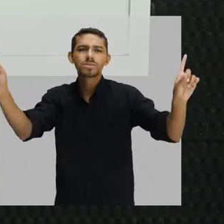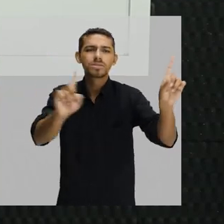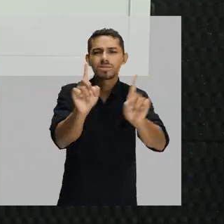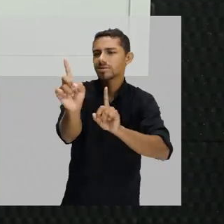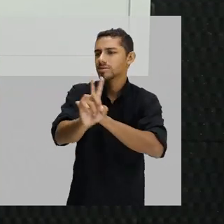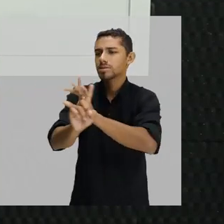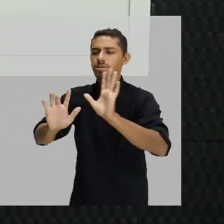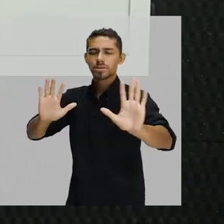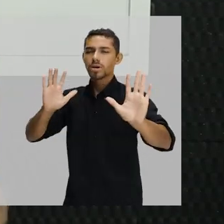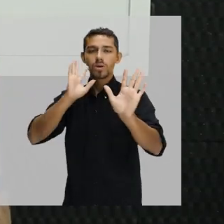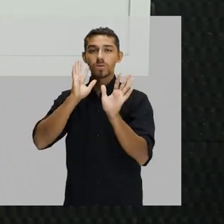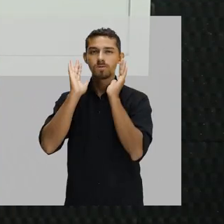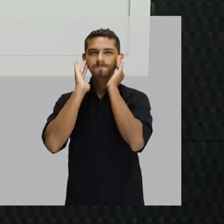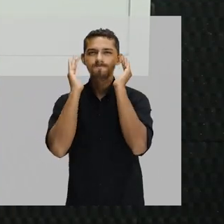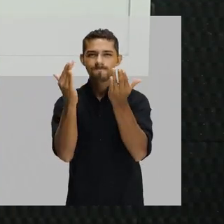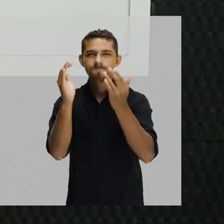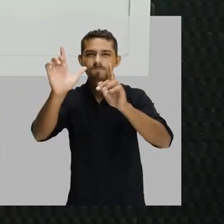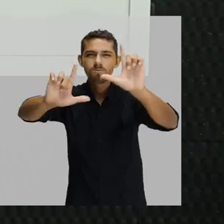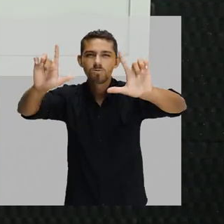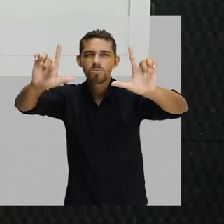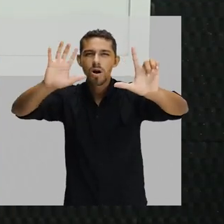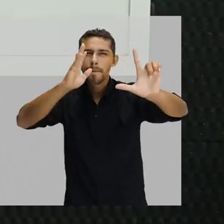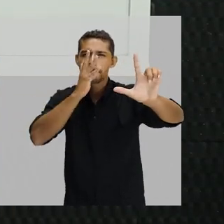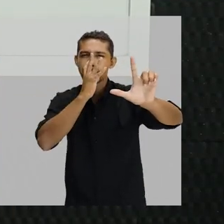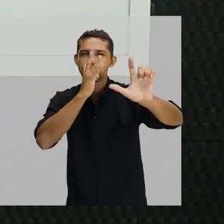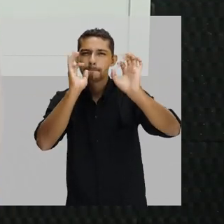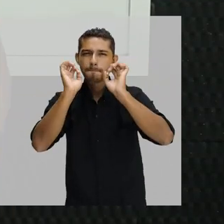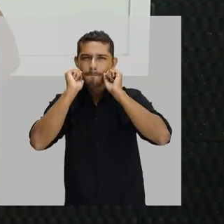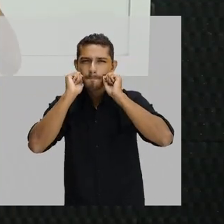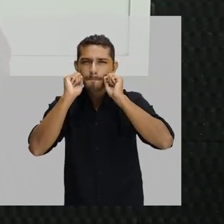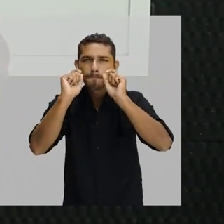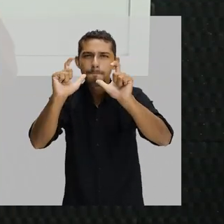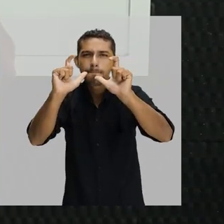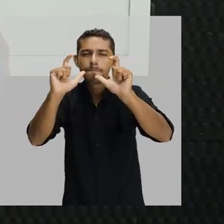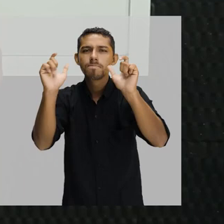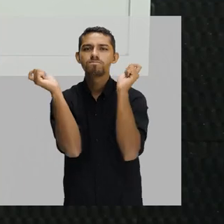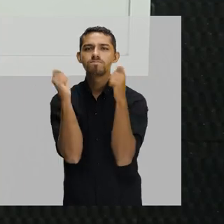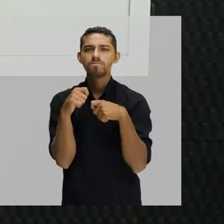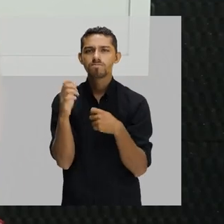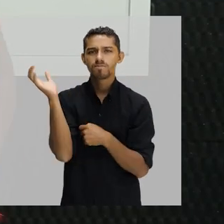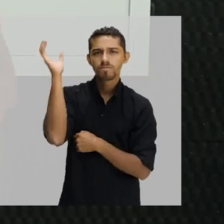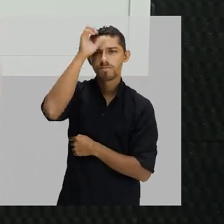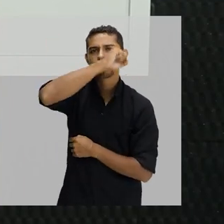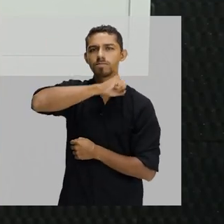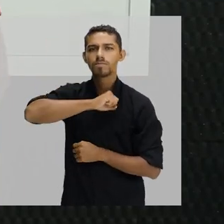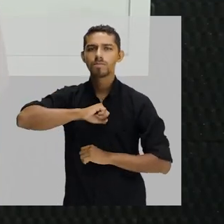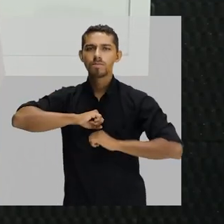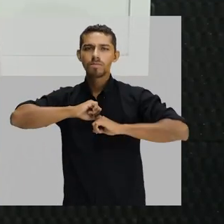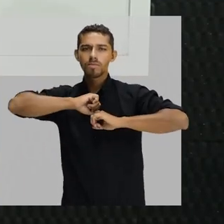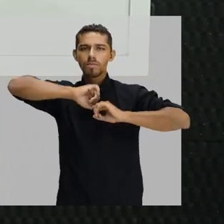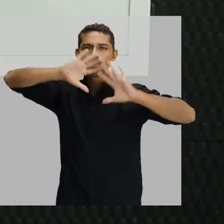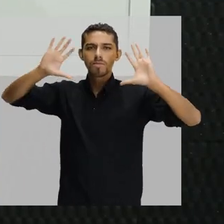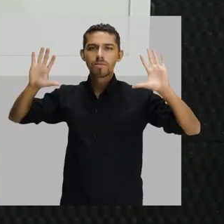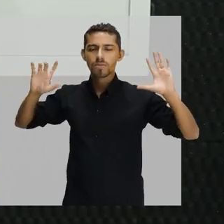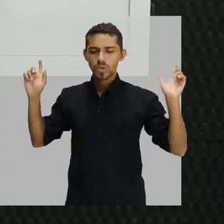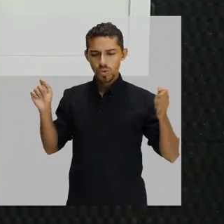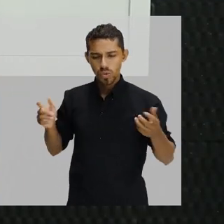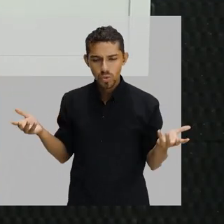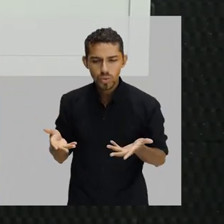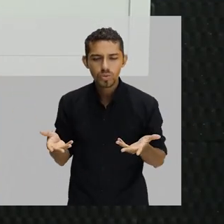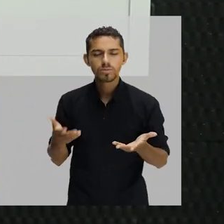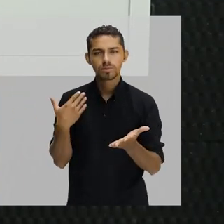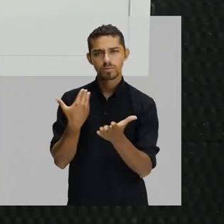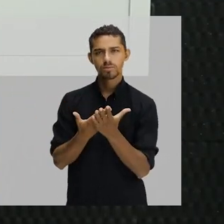concentre, que isso é importante para o aprimoramento, para a apreensão e compreensão do nosso objeto. E hoje nós temos um